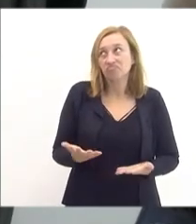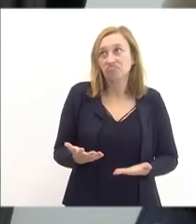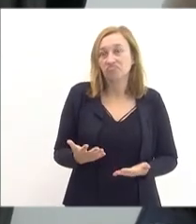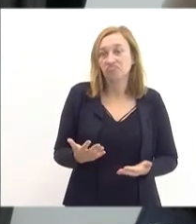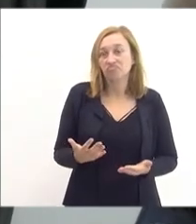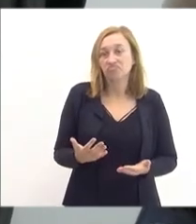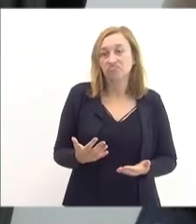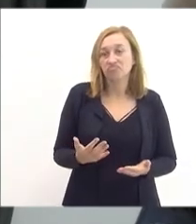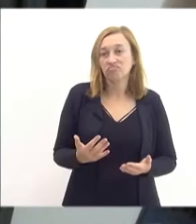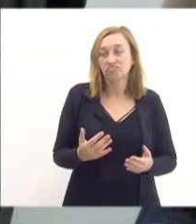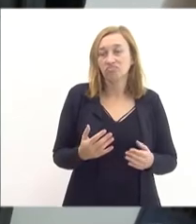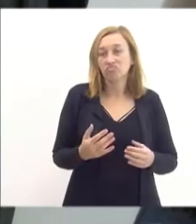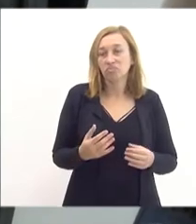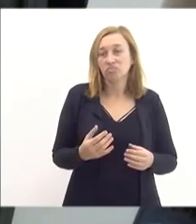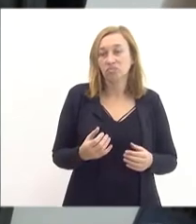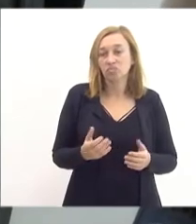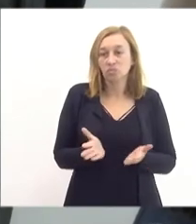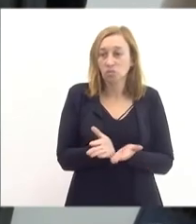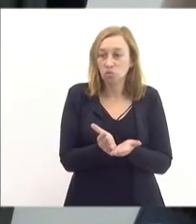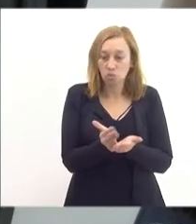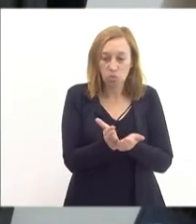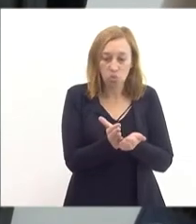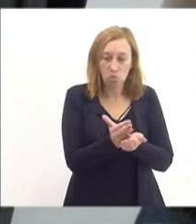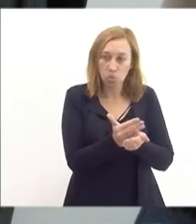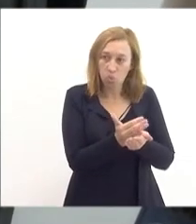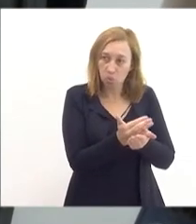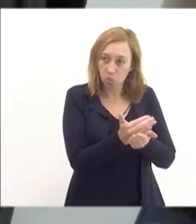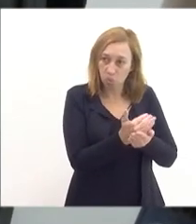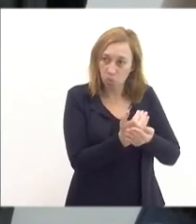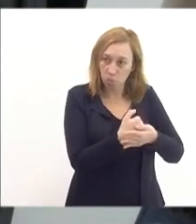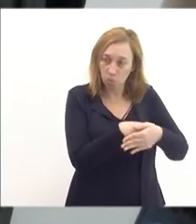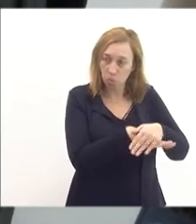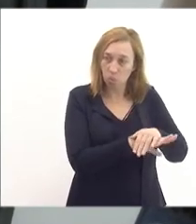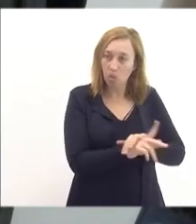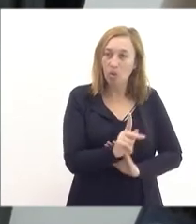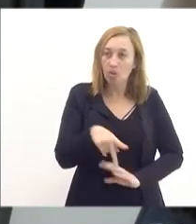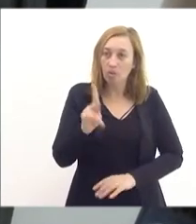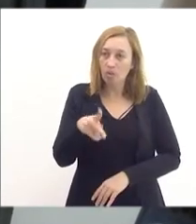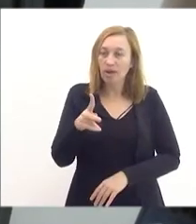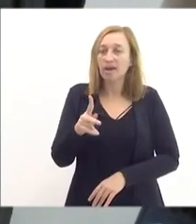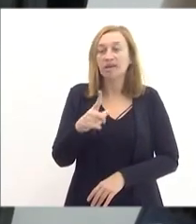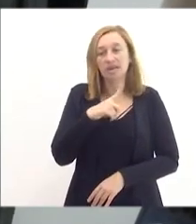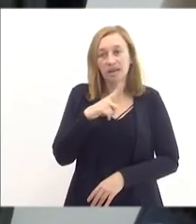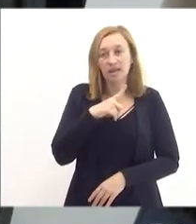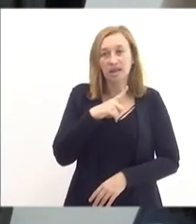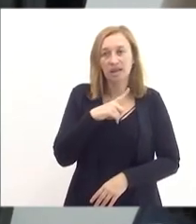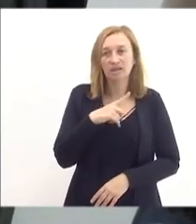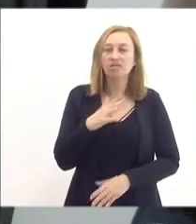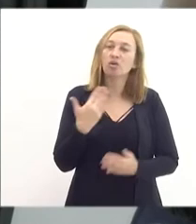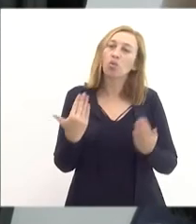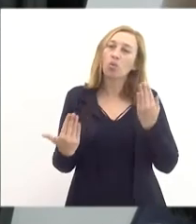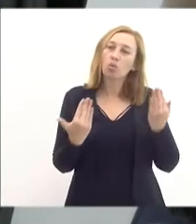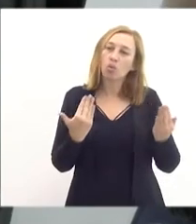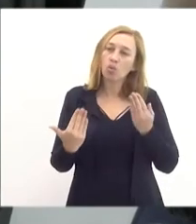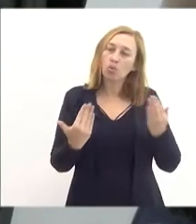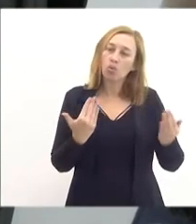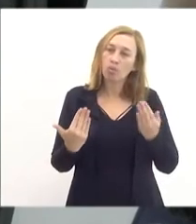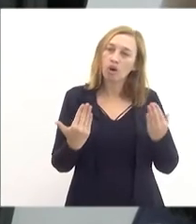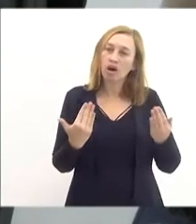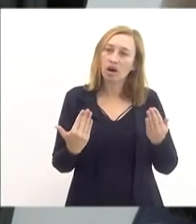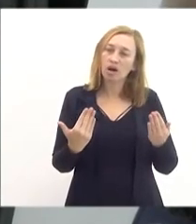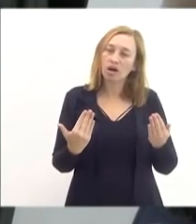super recorde de arrecadação de ROE de PE que nós vamos ter, a gente vai comparar com a previsão